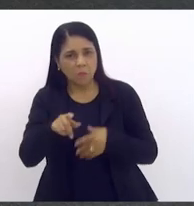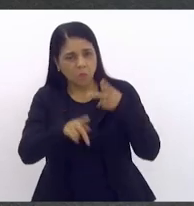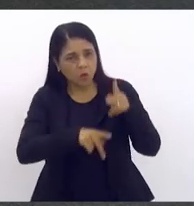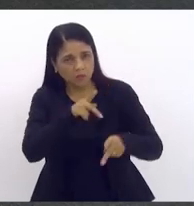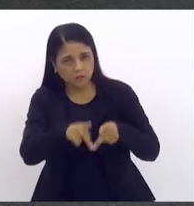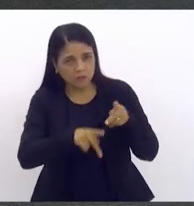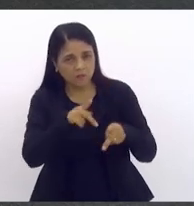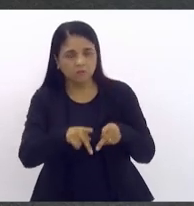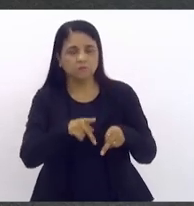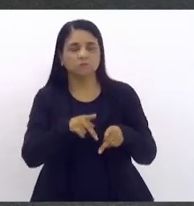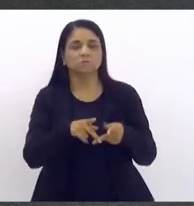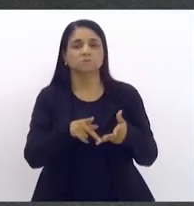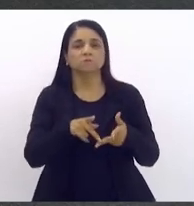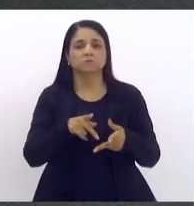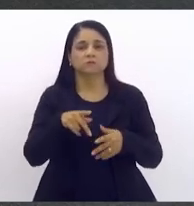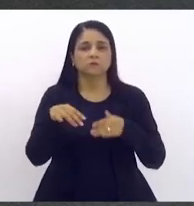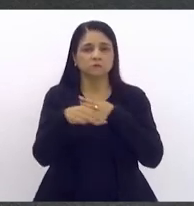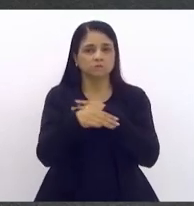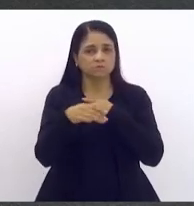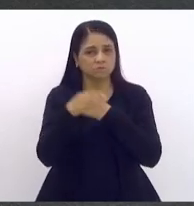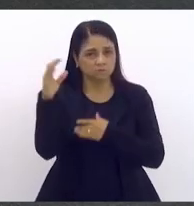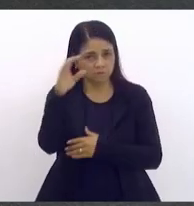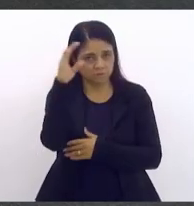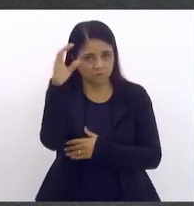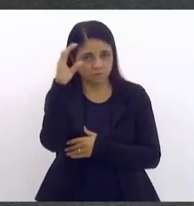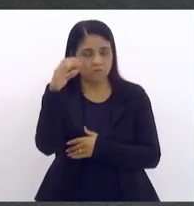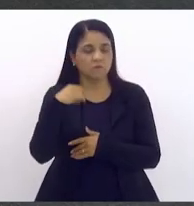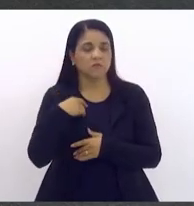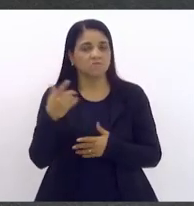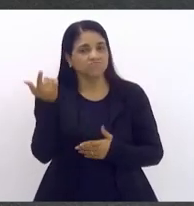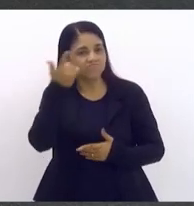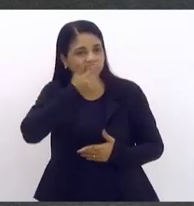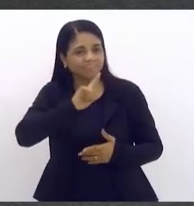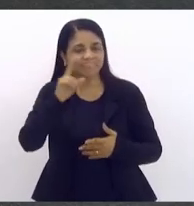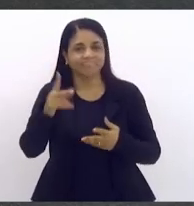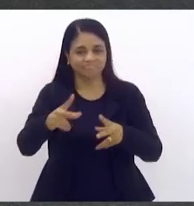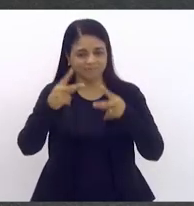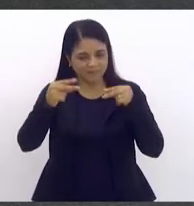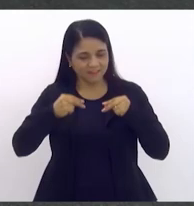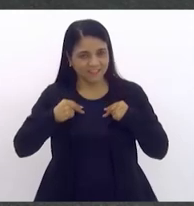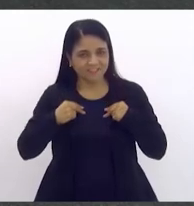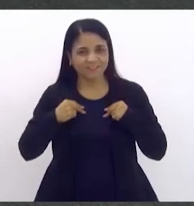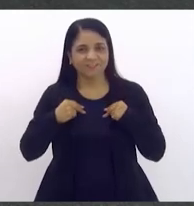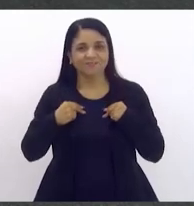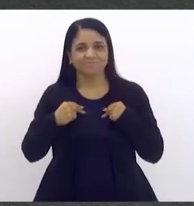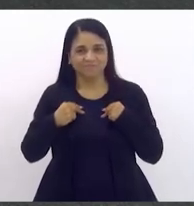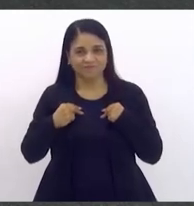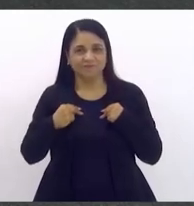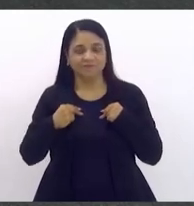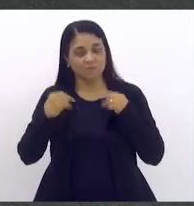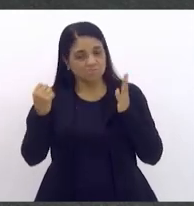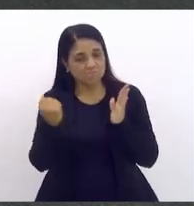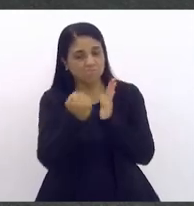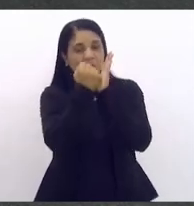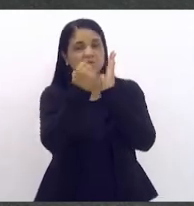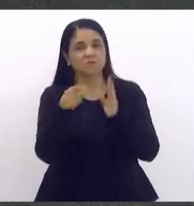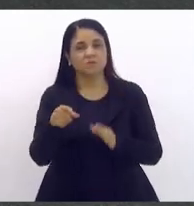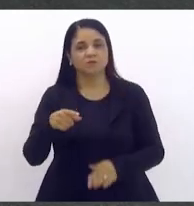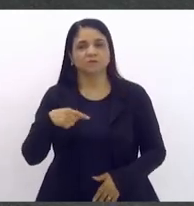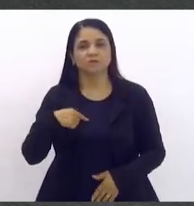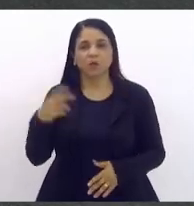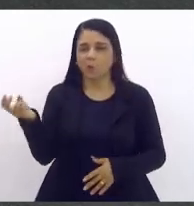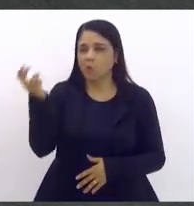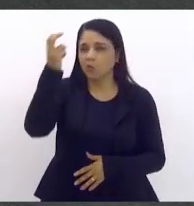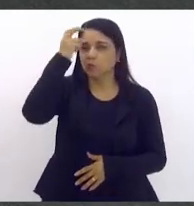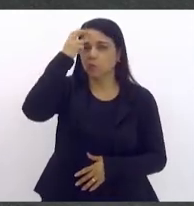niteroense. Nós fomos brindados com a arquitetura desse, que é um símbolo, né, da arquitetura nacional, da